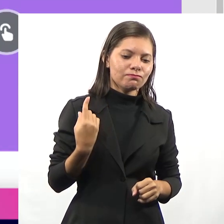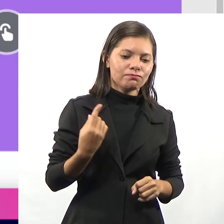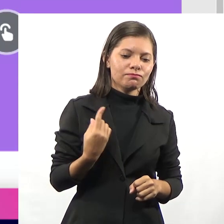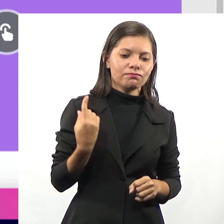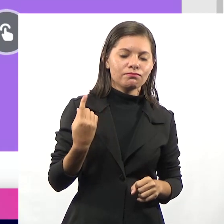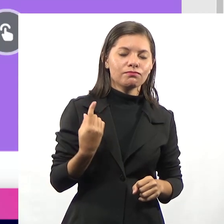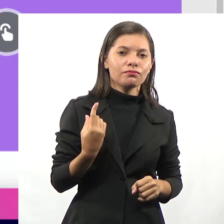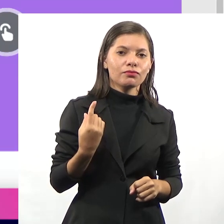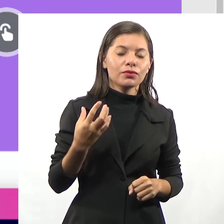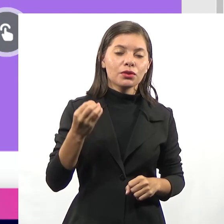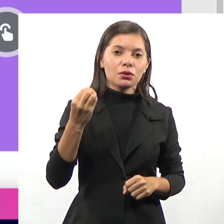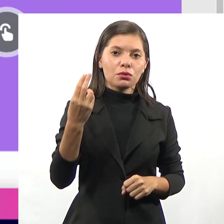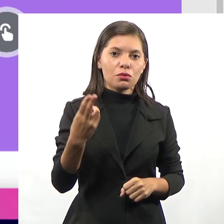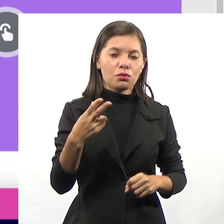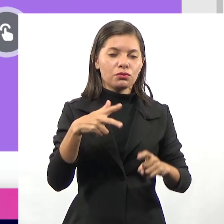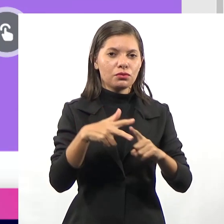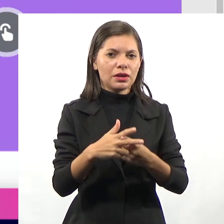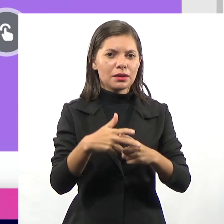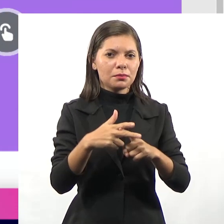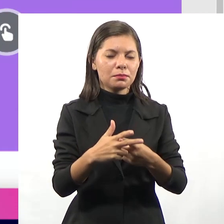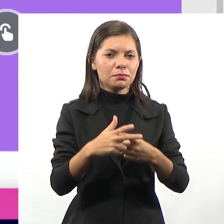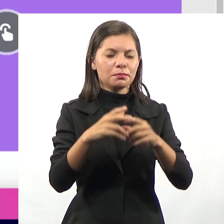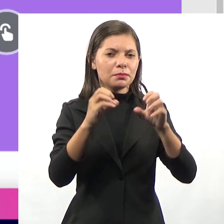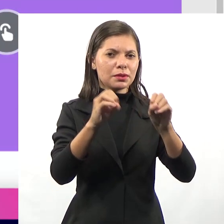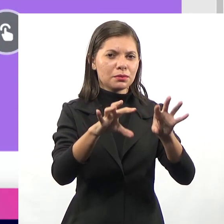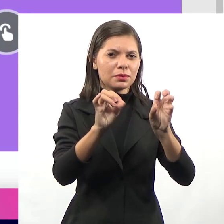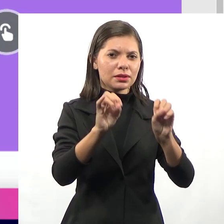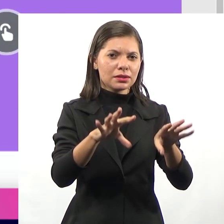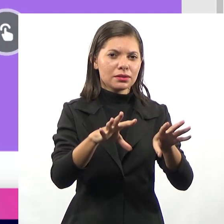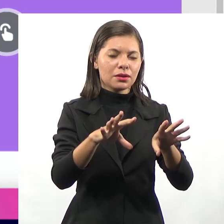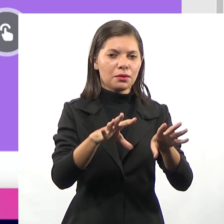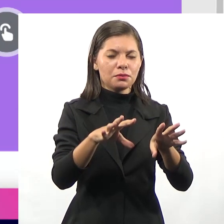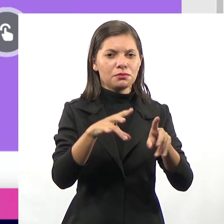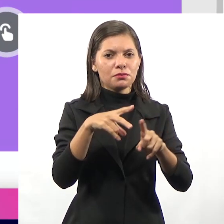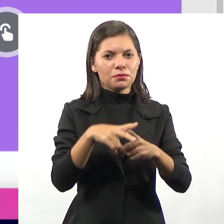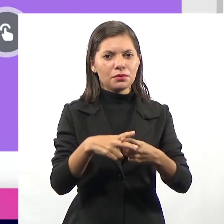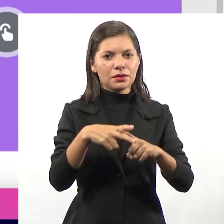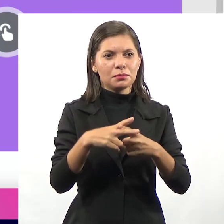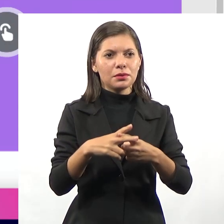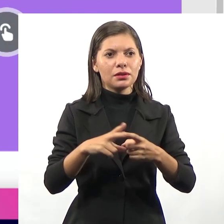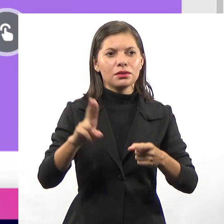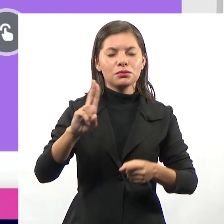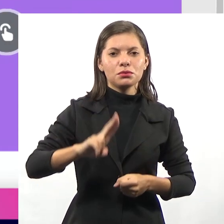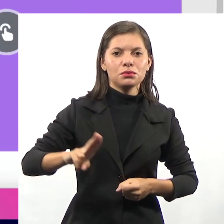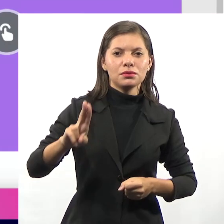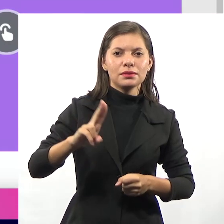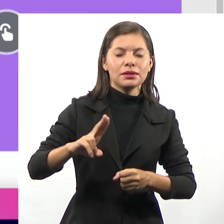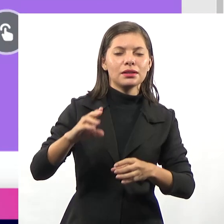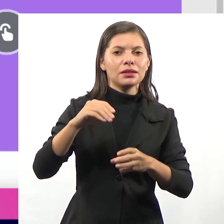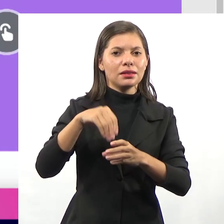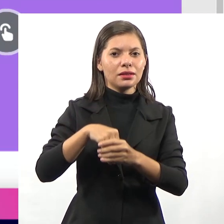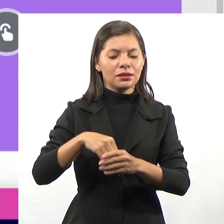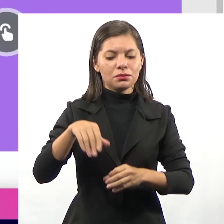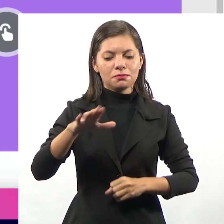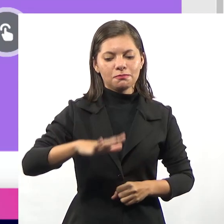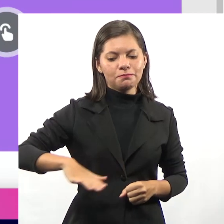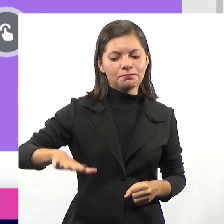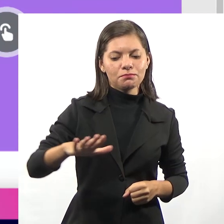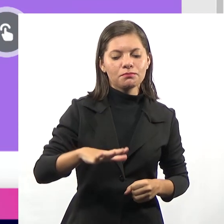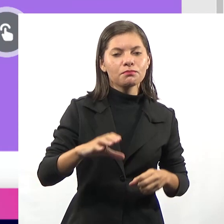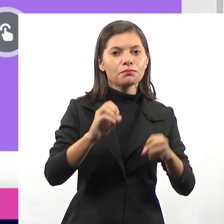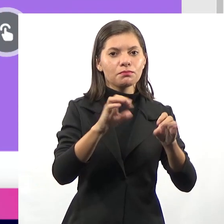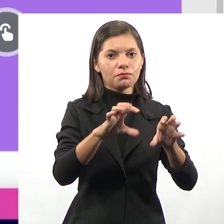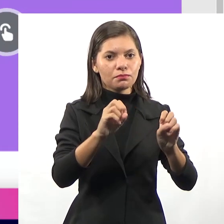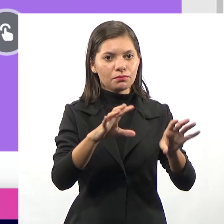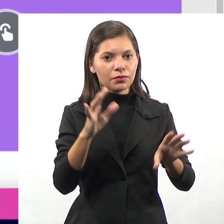pessoal, ou ferramentas para a educação, ou ainda aquelas ferramentas que são utilizadas dentro do ambiente educacional,